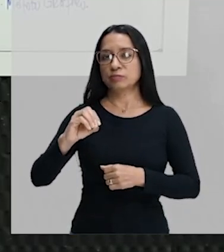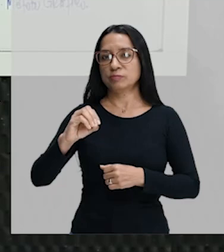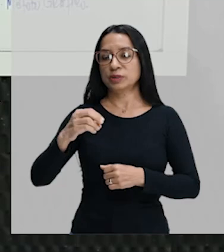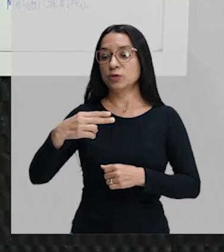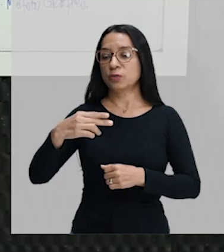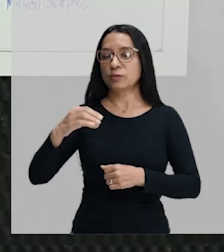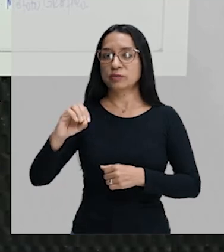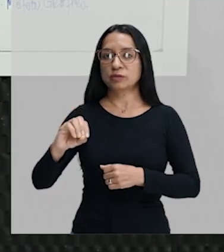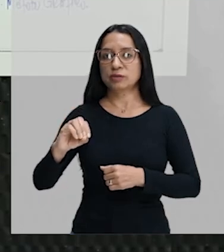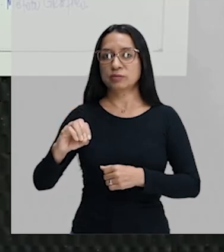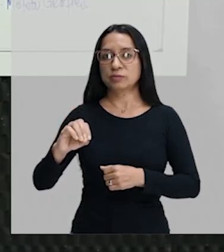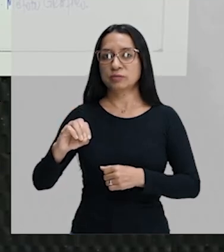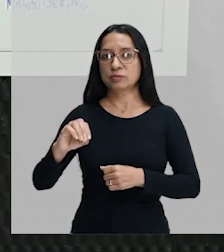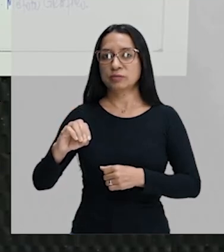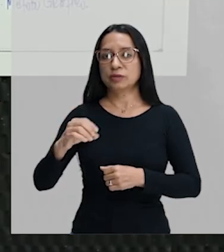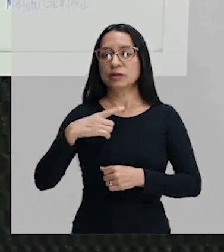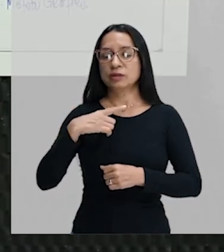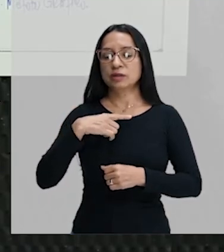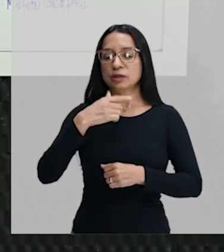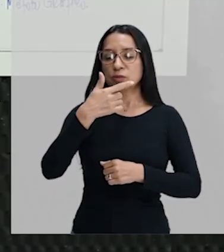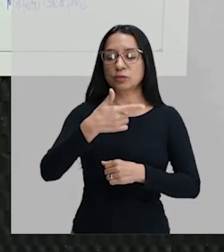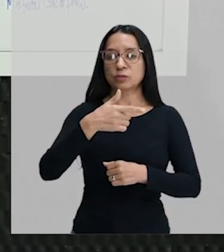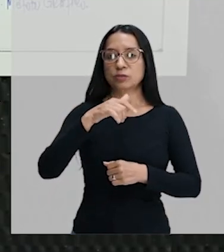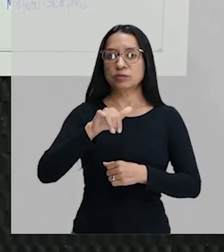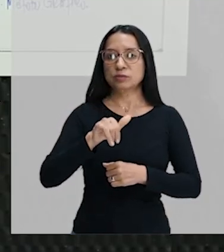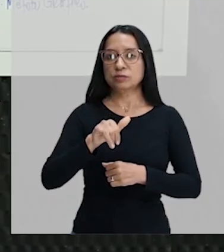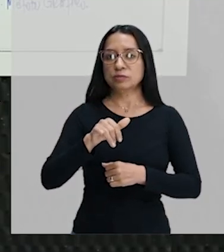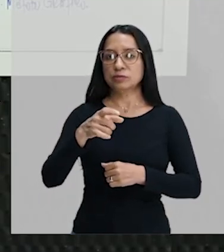aí o y por 0, você vai ter 2x